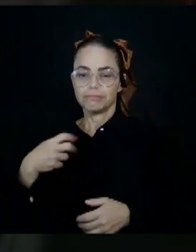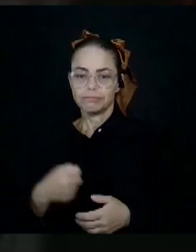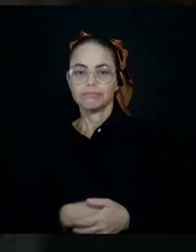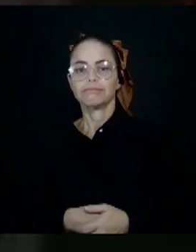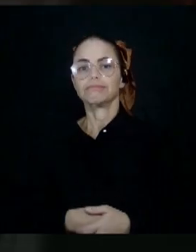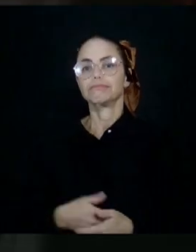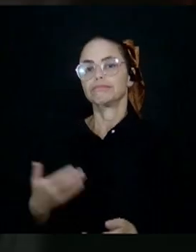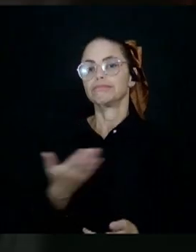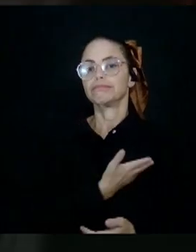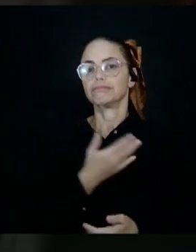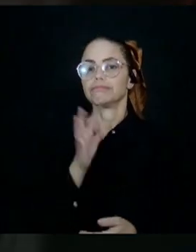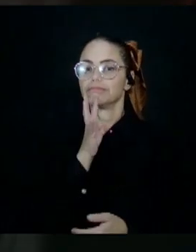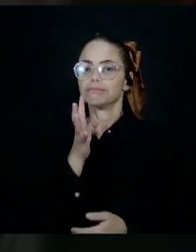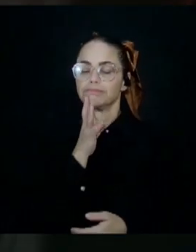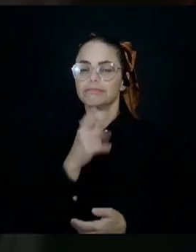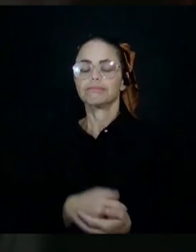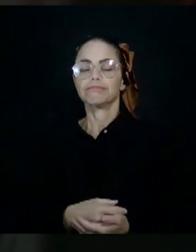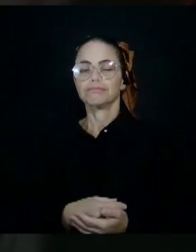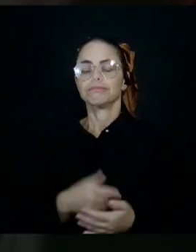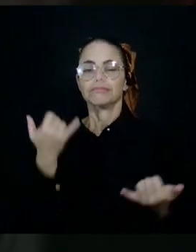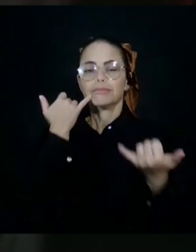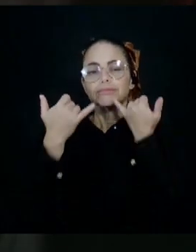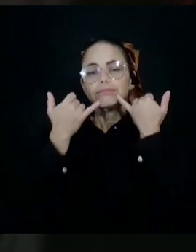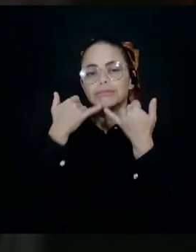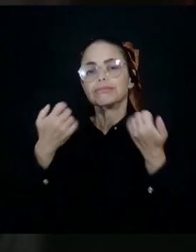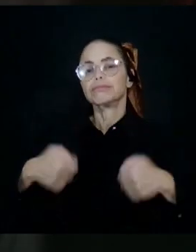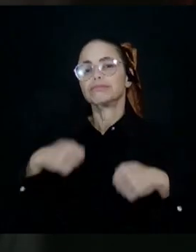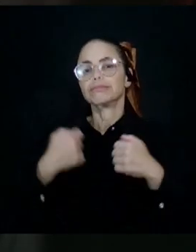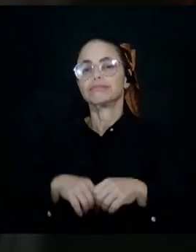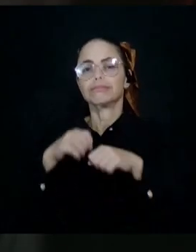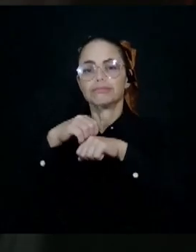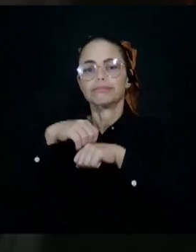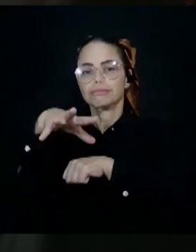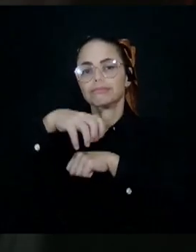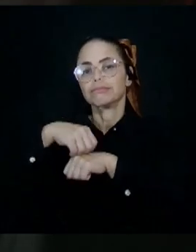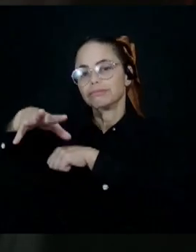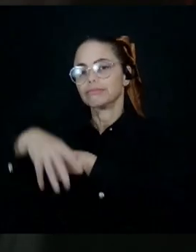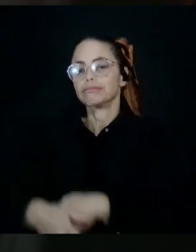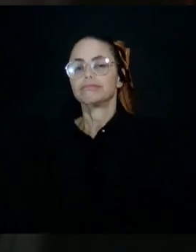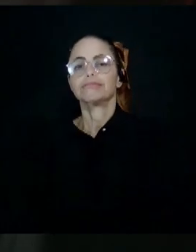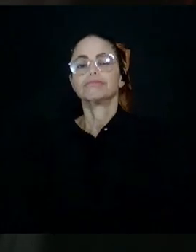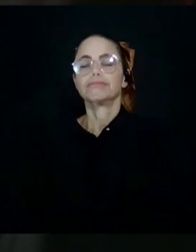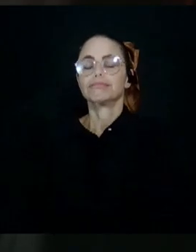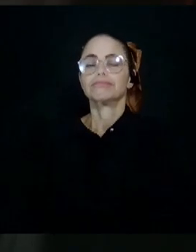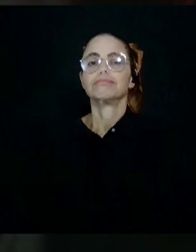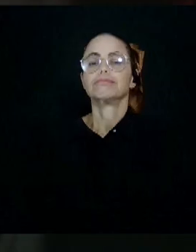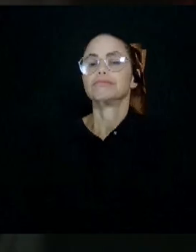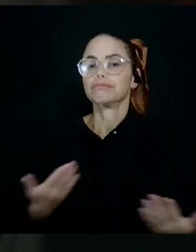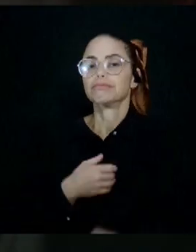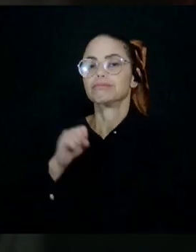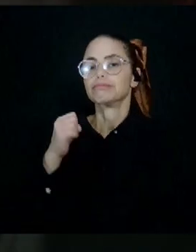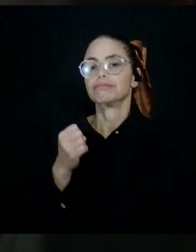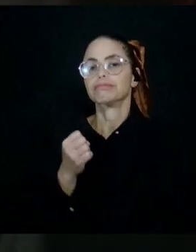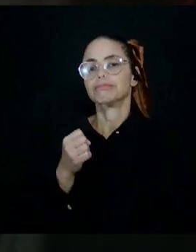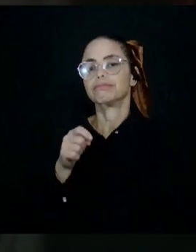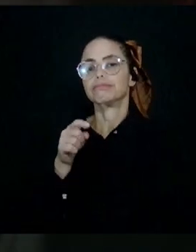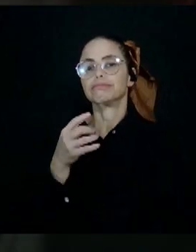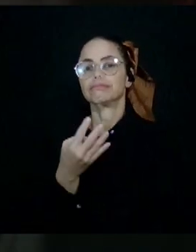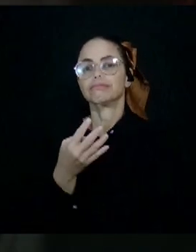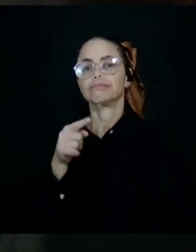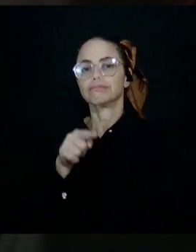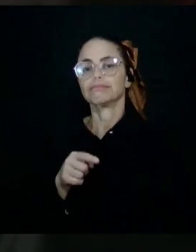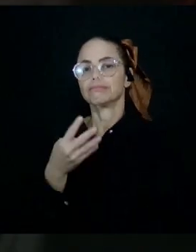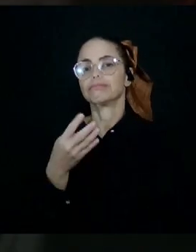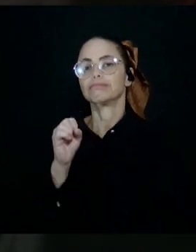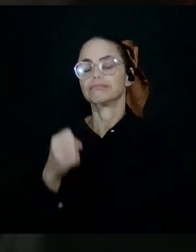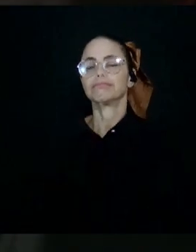Conhecimento, informação, a gente precisa repassar à frente, né? E agora, 8h48, o pessoal está participando, a produção está avisando que tem